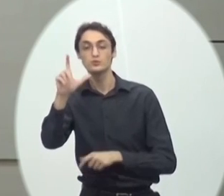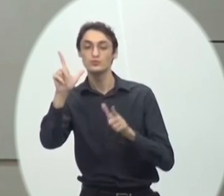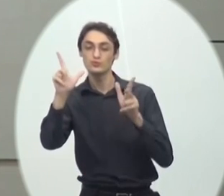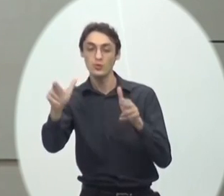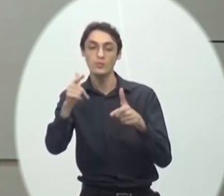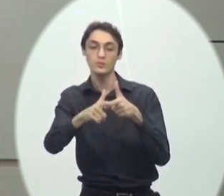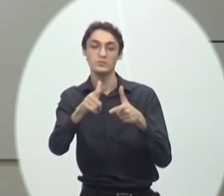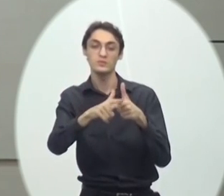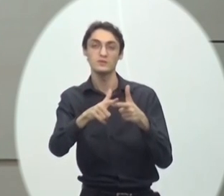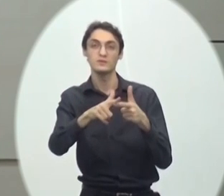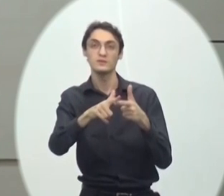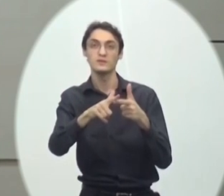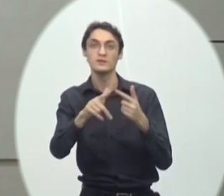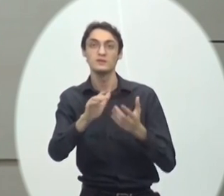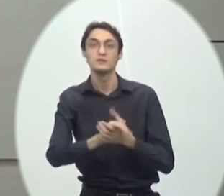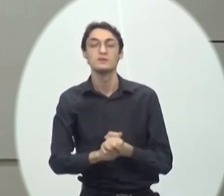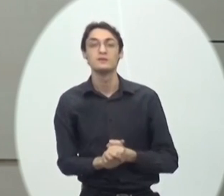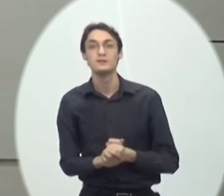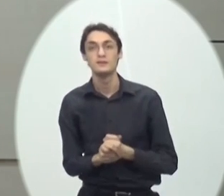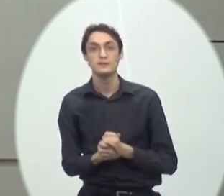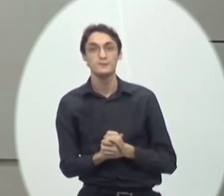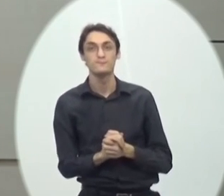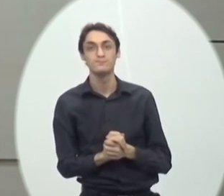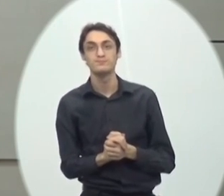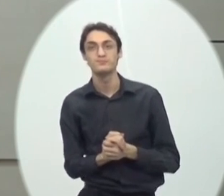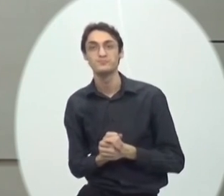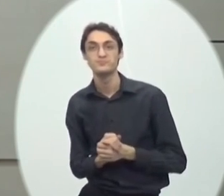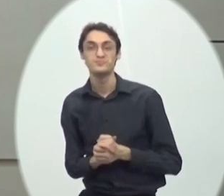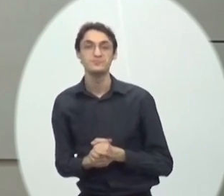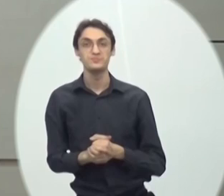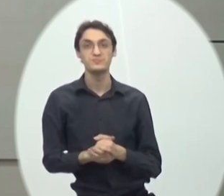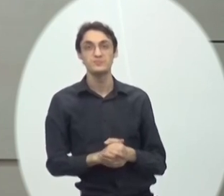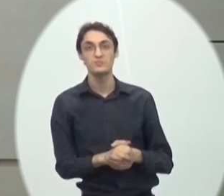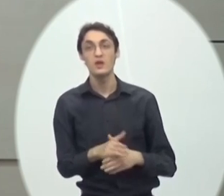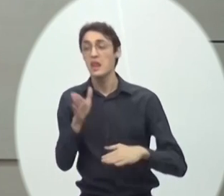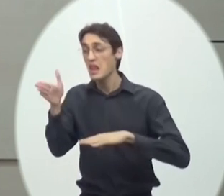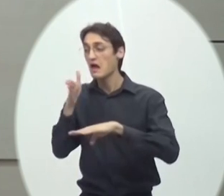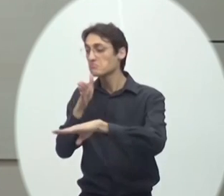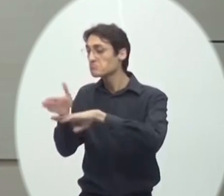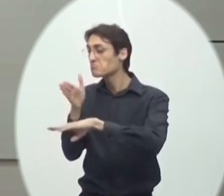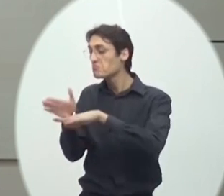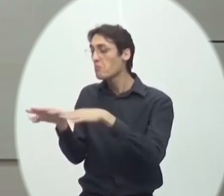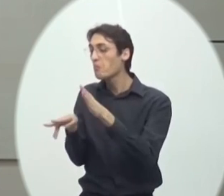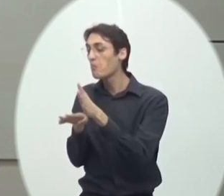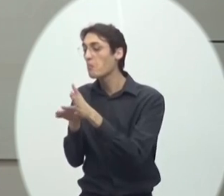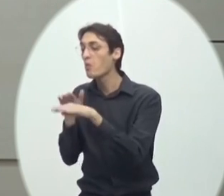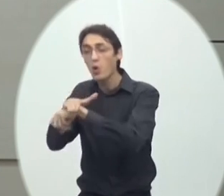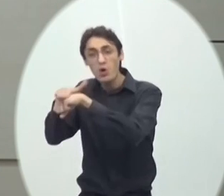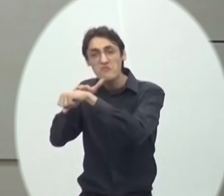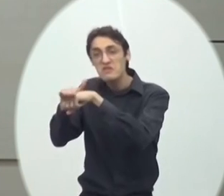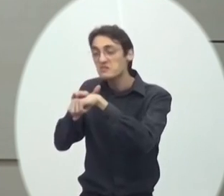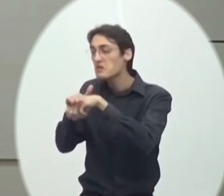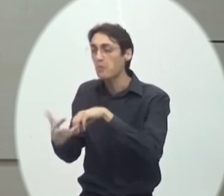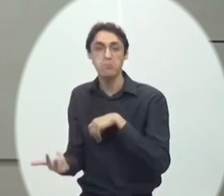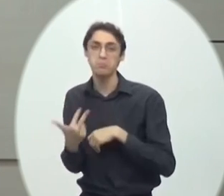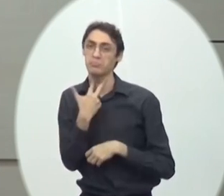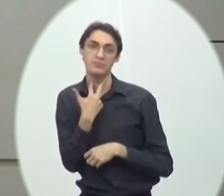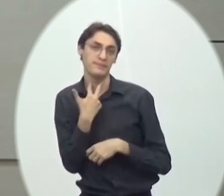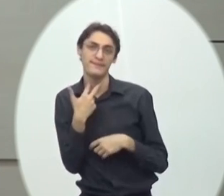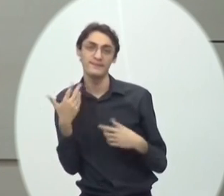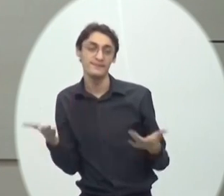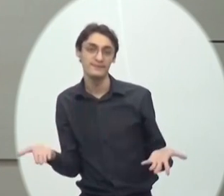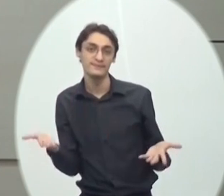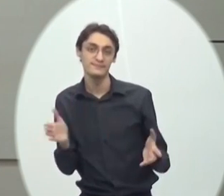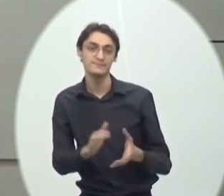mas só que assim, não consegue acesso a ninguém. Então, blindado totalmente, a